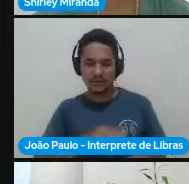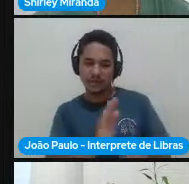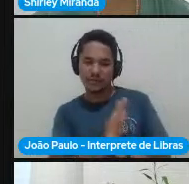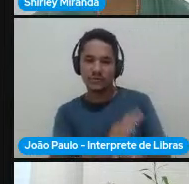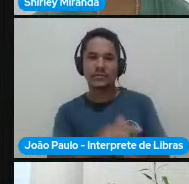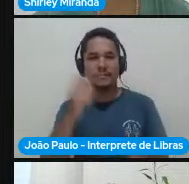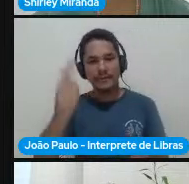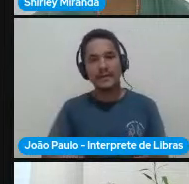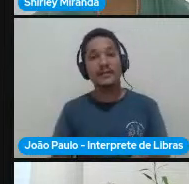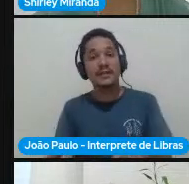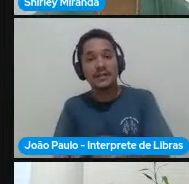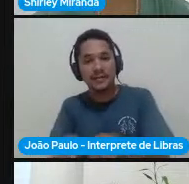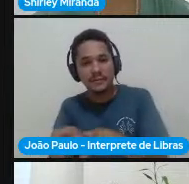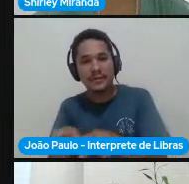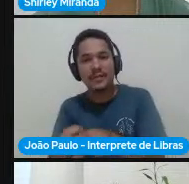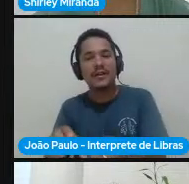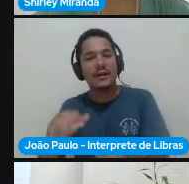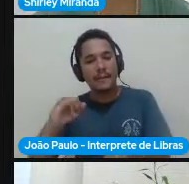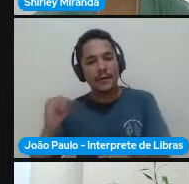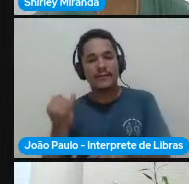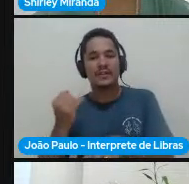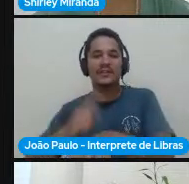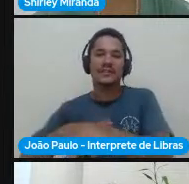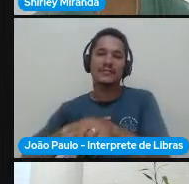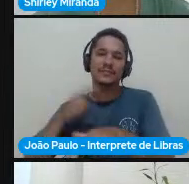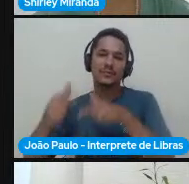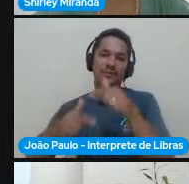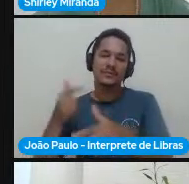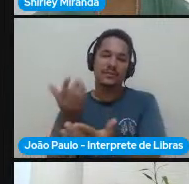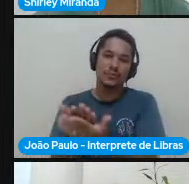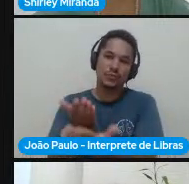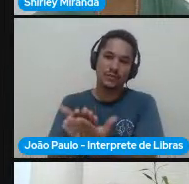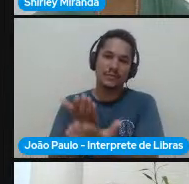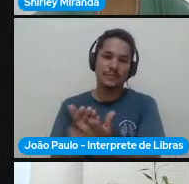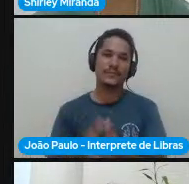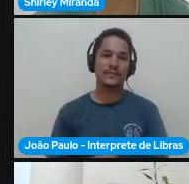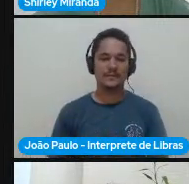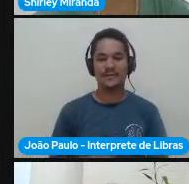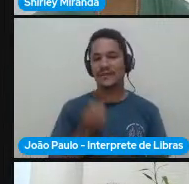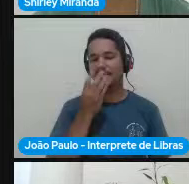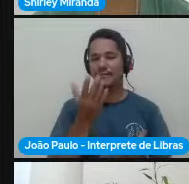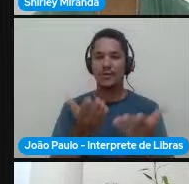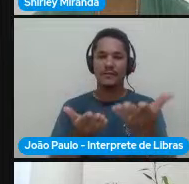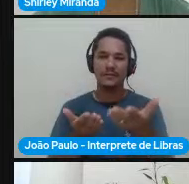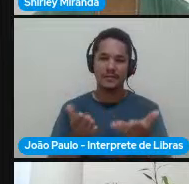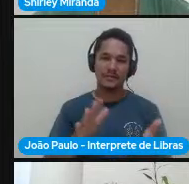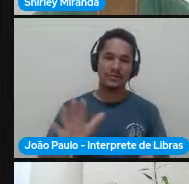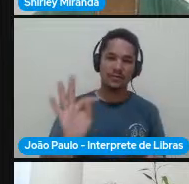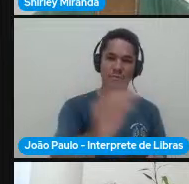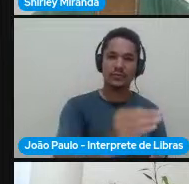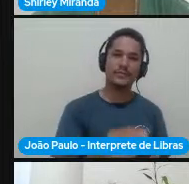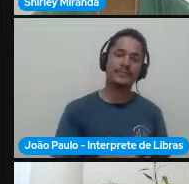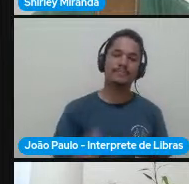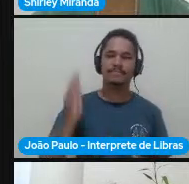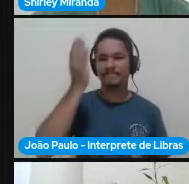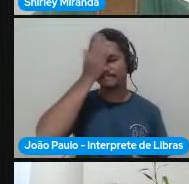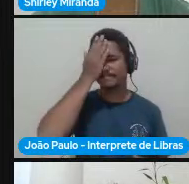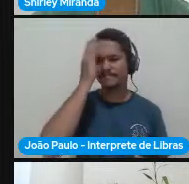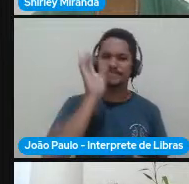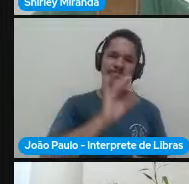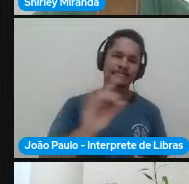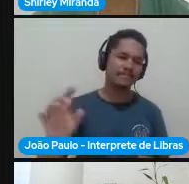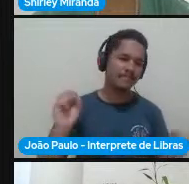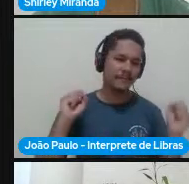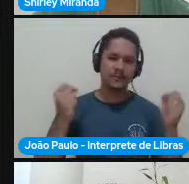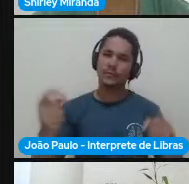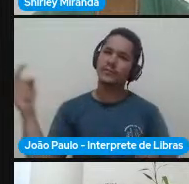de estudar. Então, para a gente é muito rico esse momento, eu quero dar as boas-vindas para todos e dizer que eu sei do esforço de cada um para